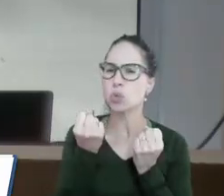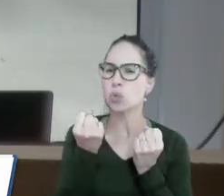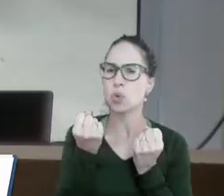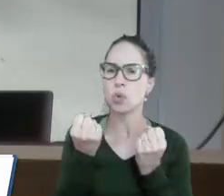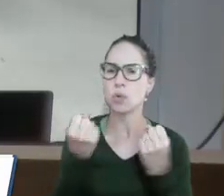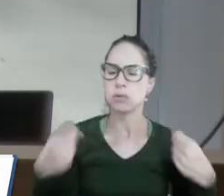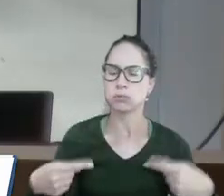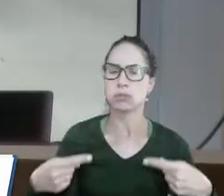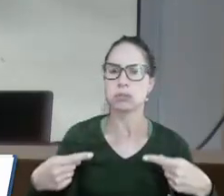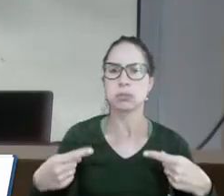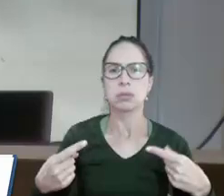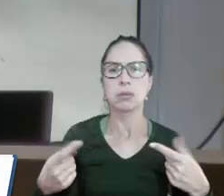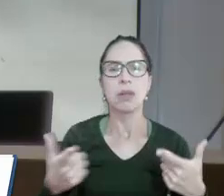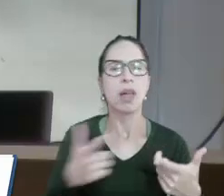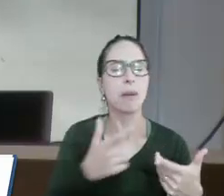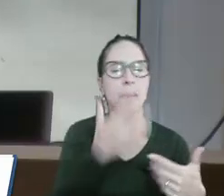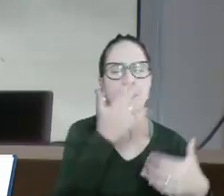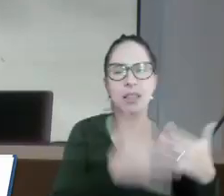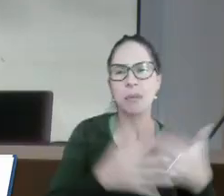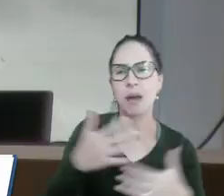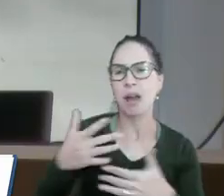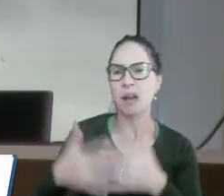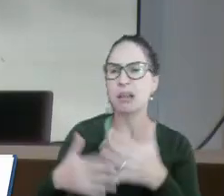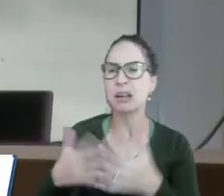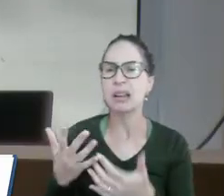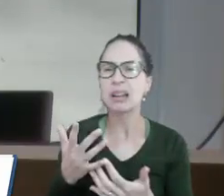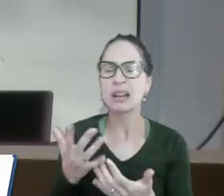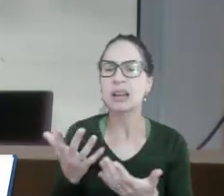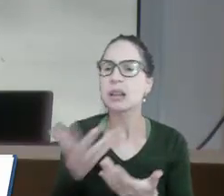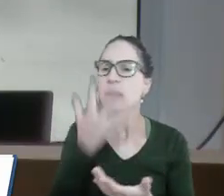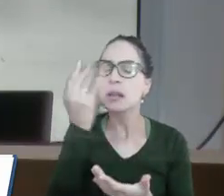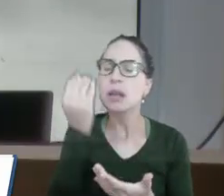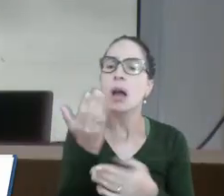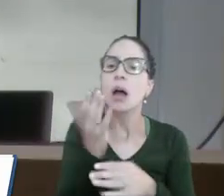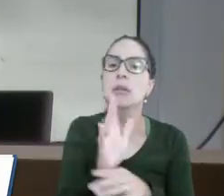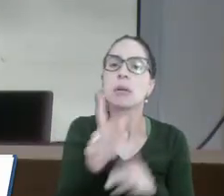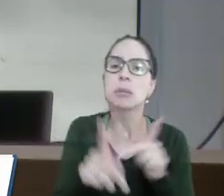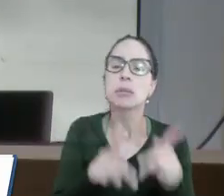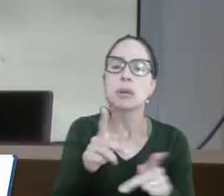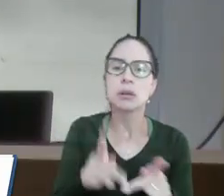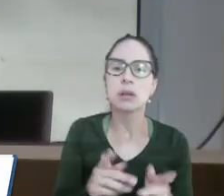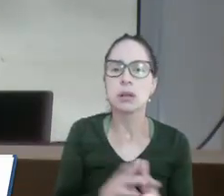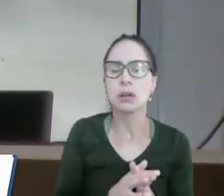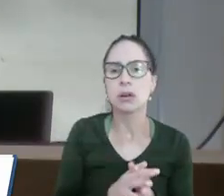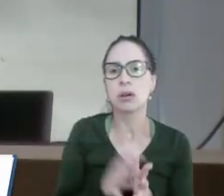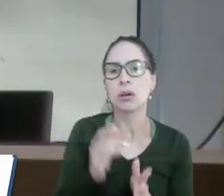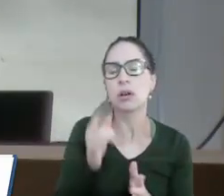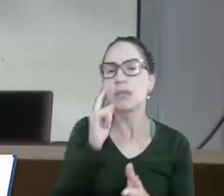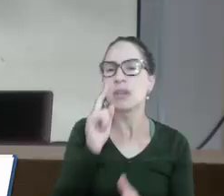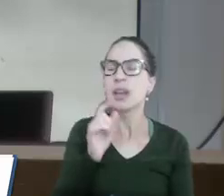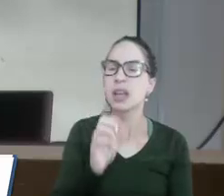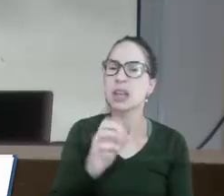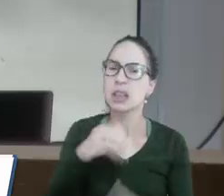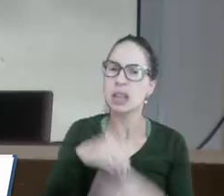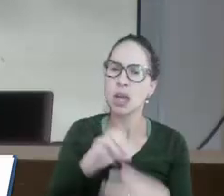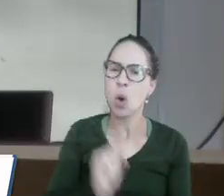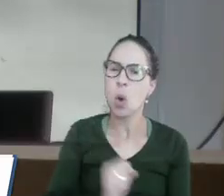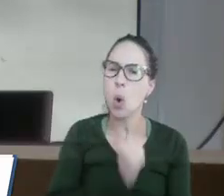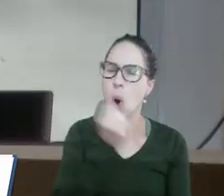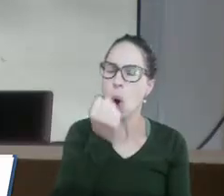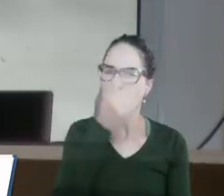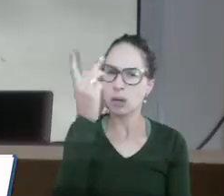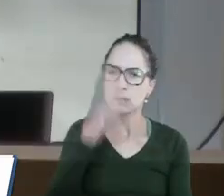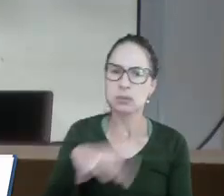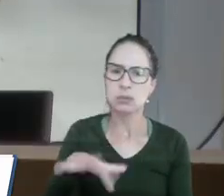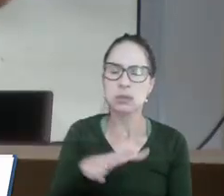querer atrapalhar o outro, sabe? Esquece de trabalhar para a população. Está havendo um ódio muito grande entre as pessoas. E hoje